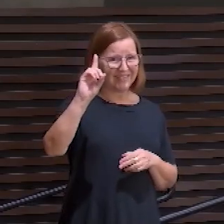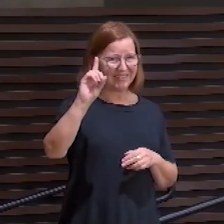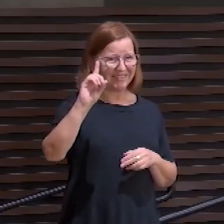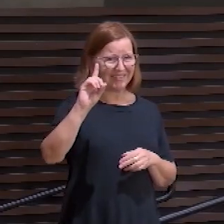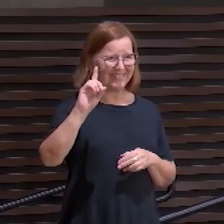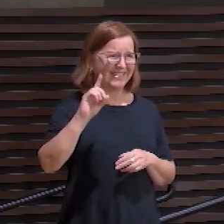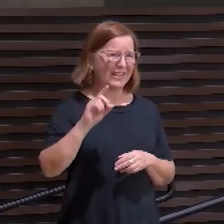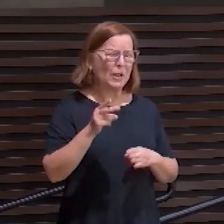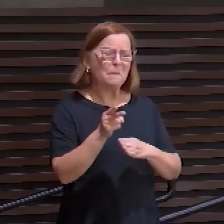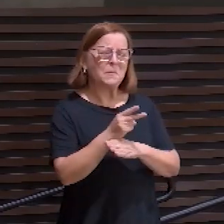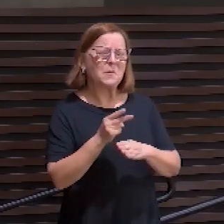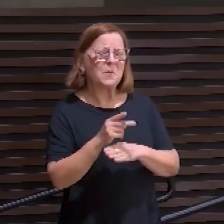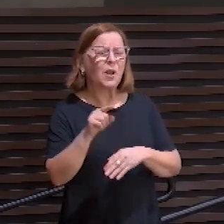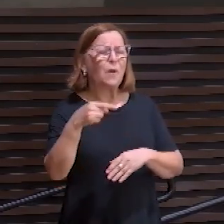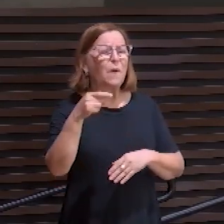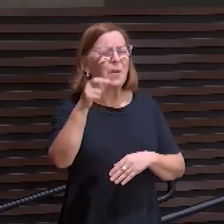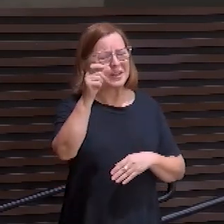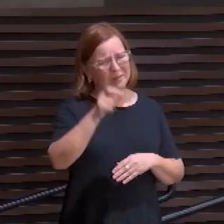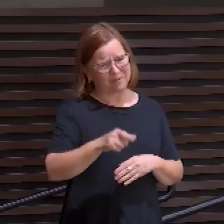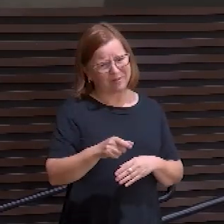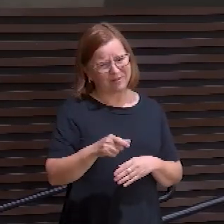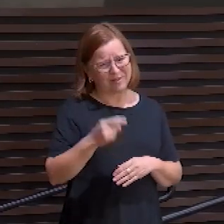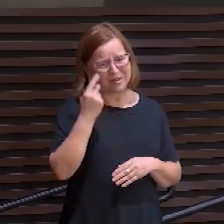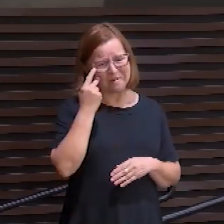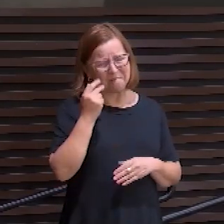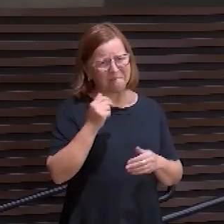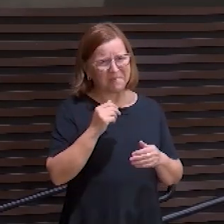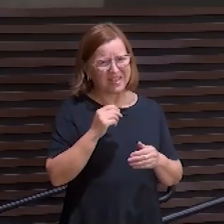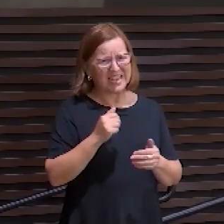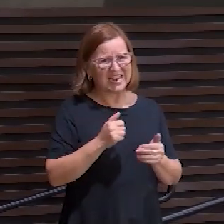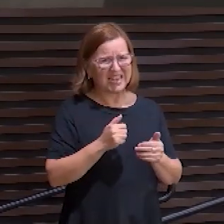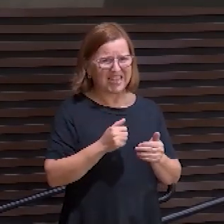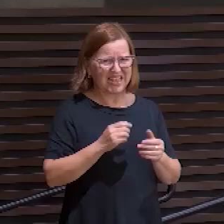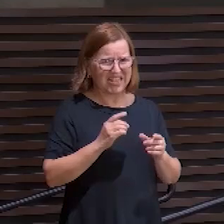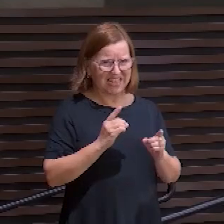seguir. Não seja meu seguidor.